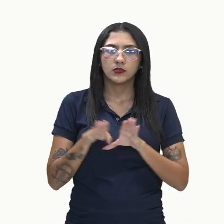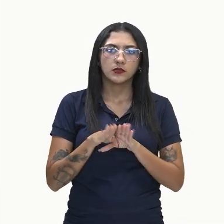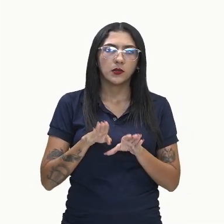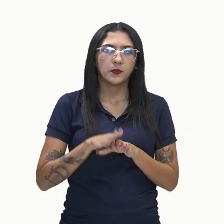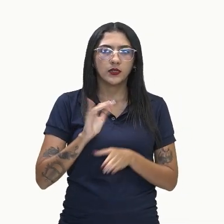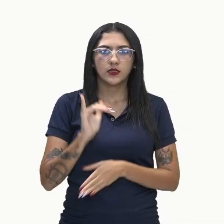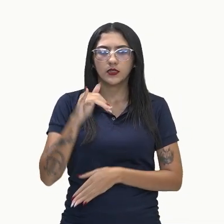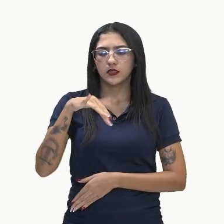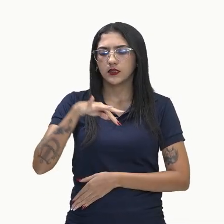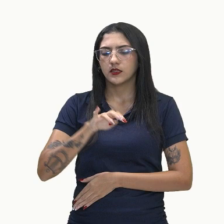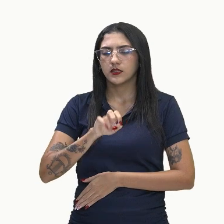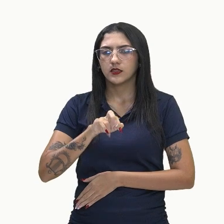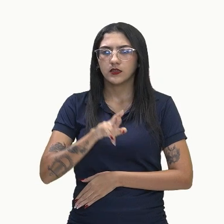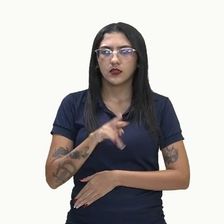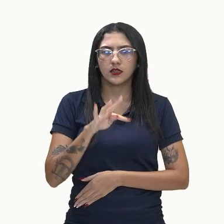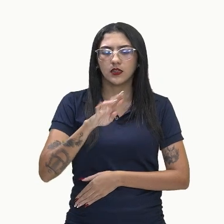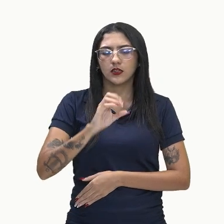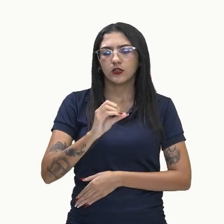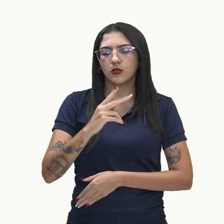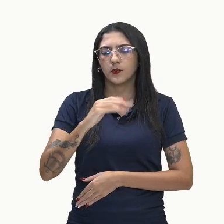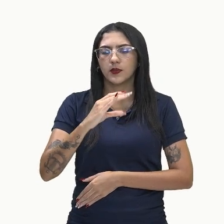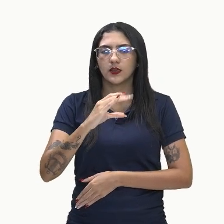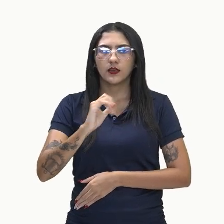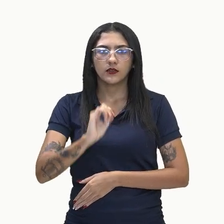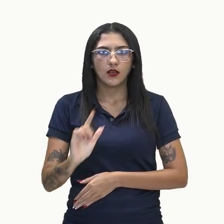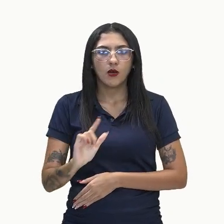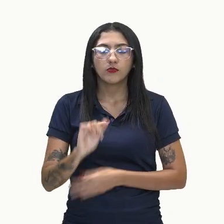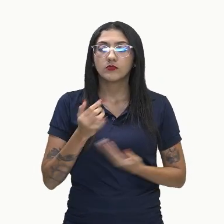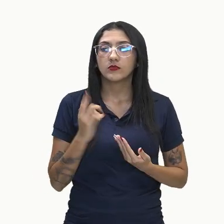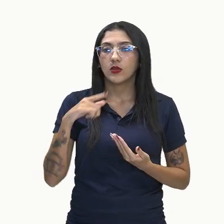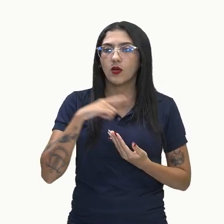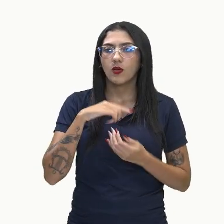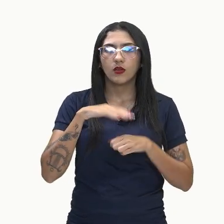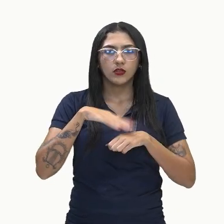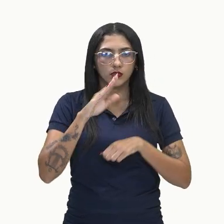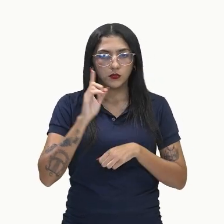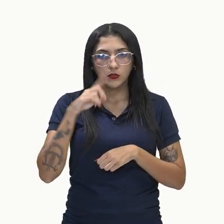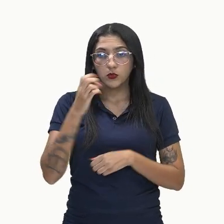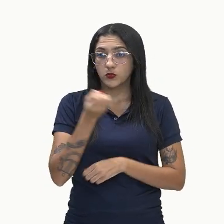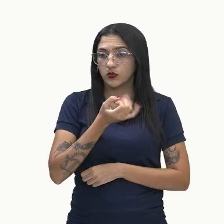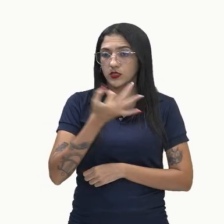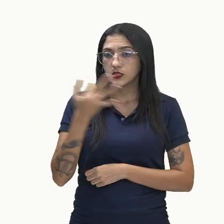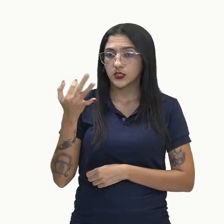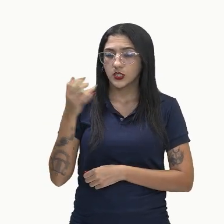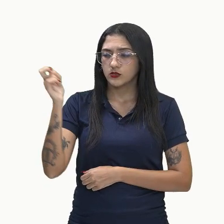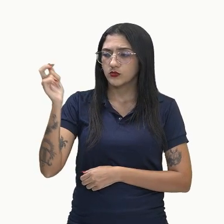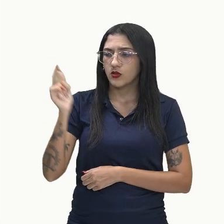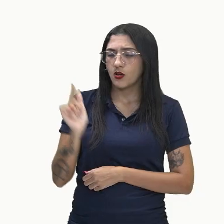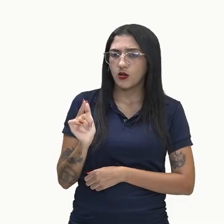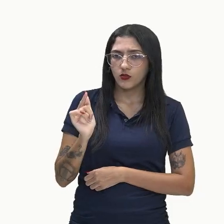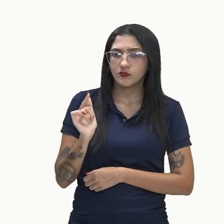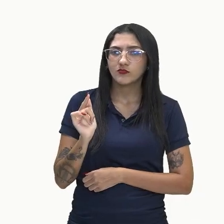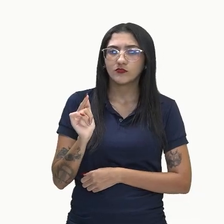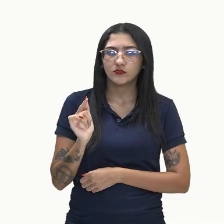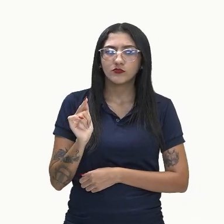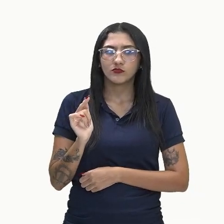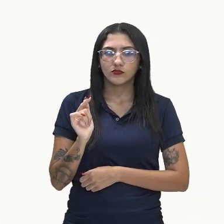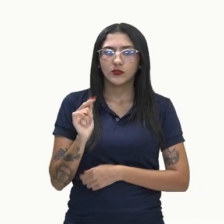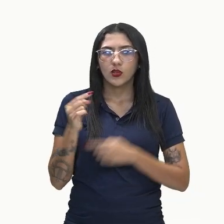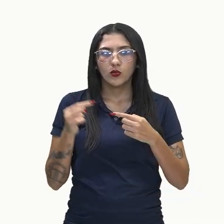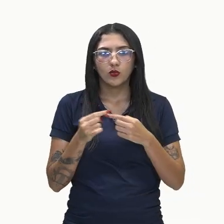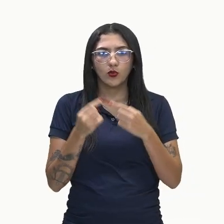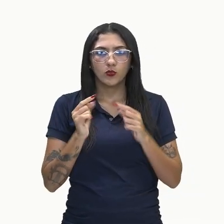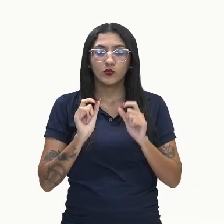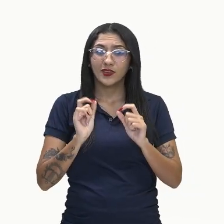intertropical, né? Então a gente vai receber uma maior quantidade de raios solares, nesse sentido, né, perpendicular, que vai ser